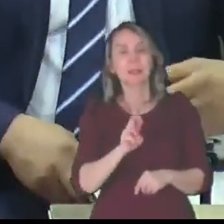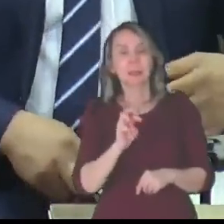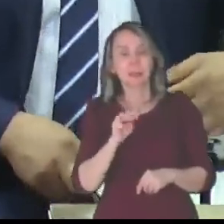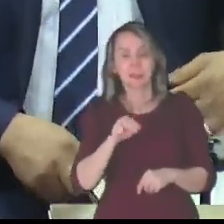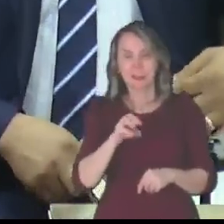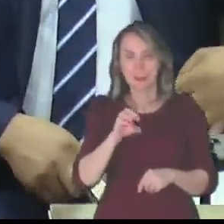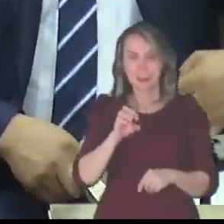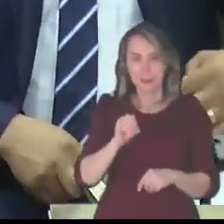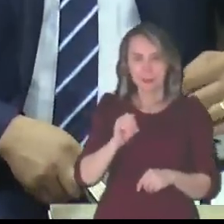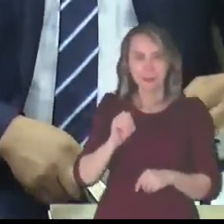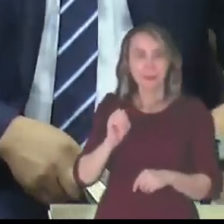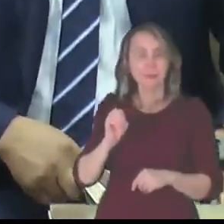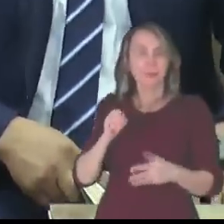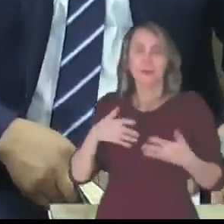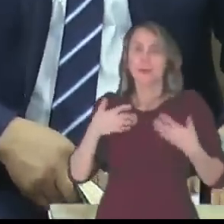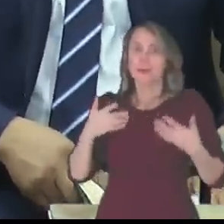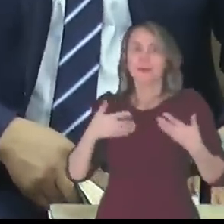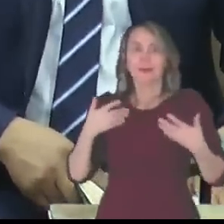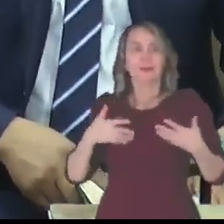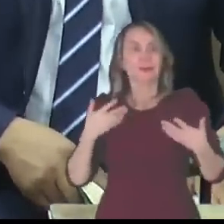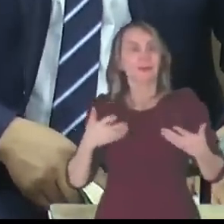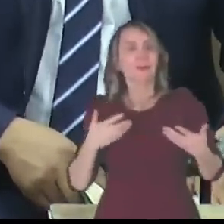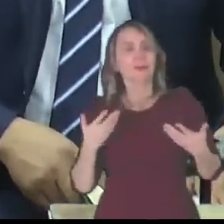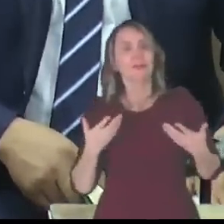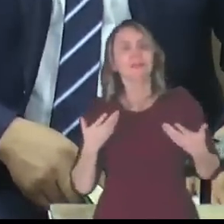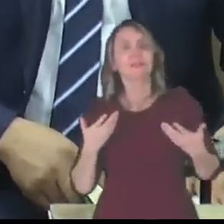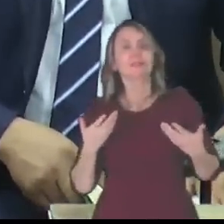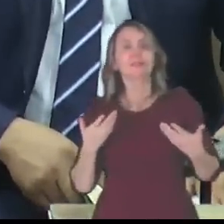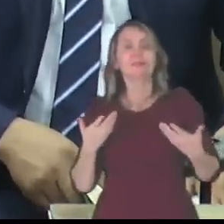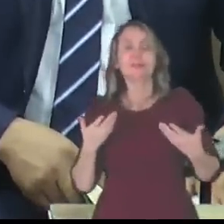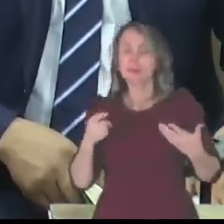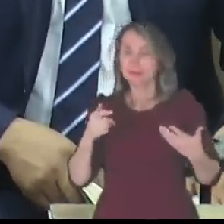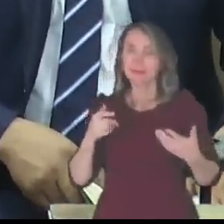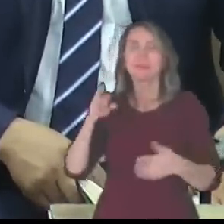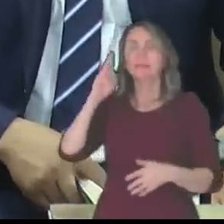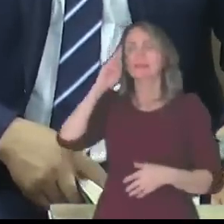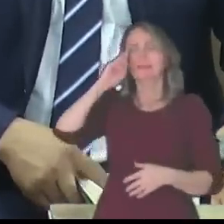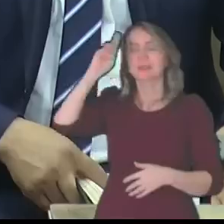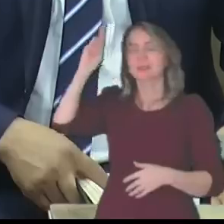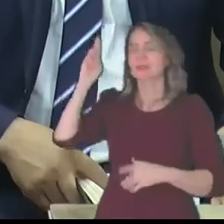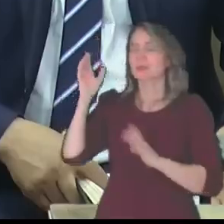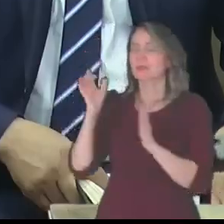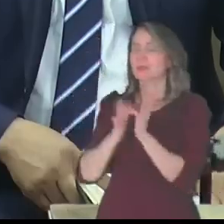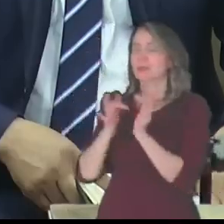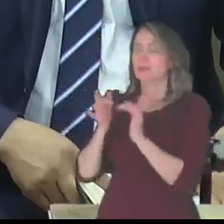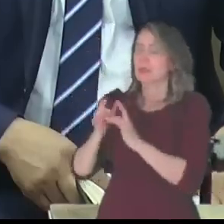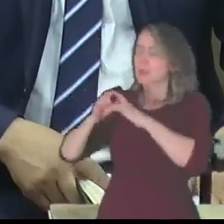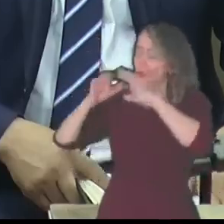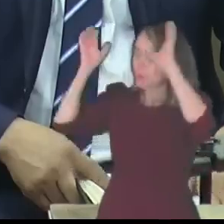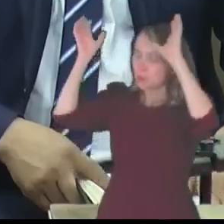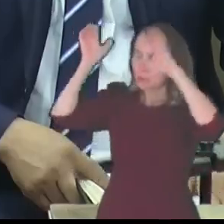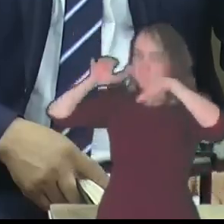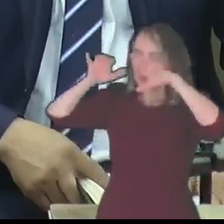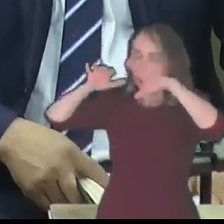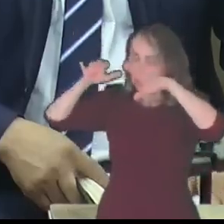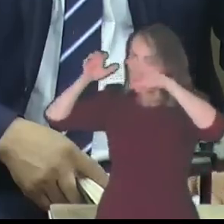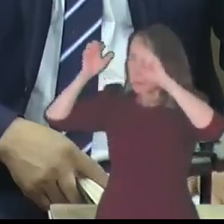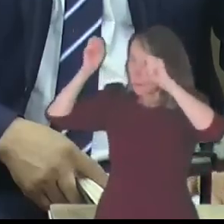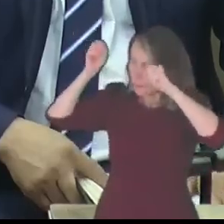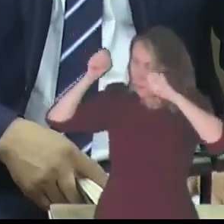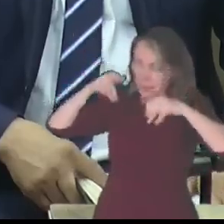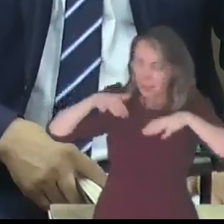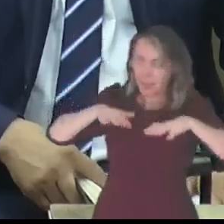como Jesus mande uma chuva no meu deserto Jesus faça